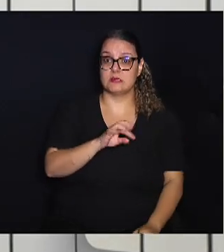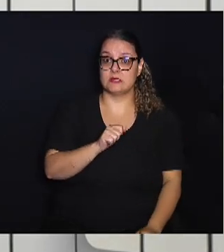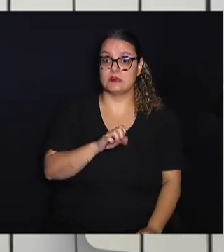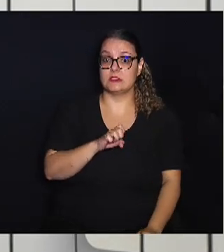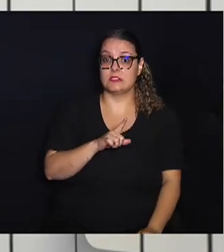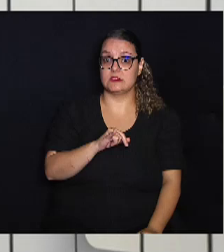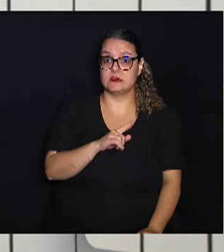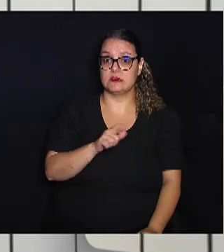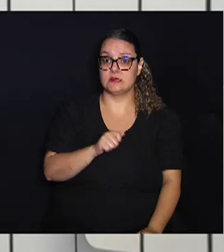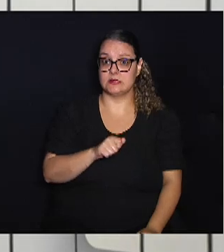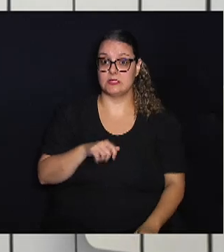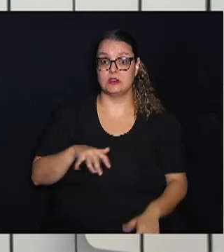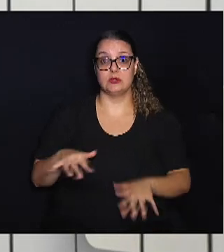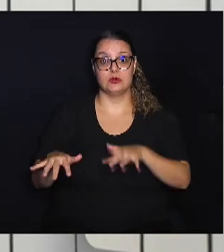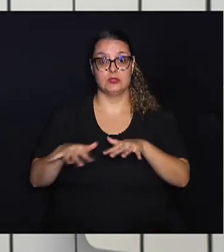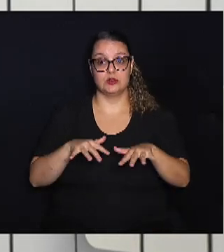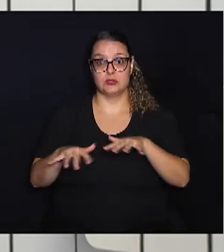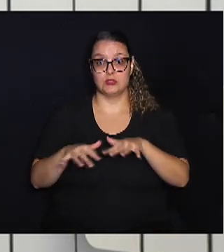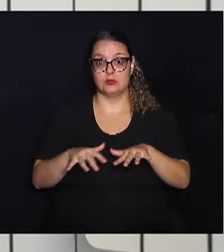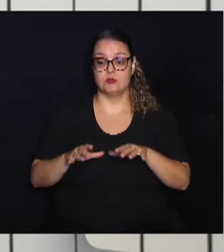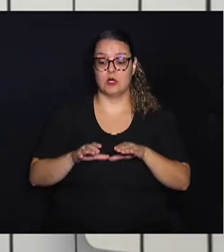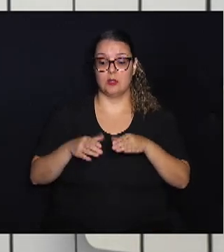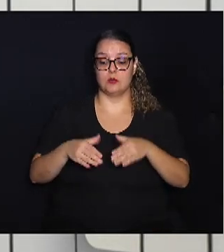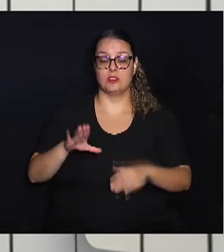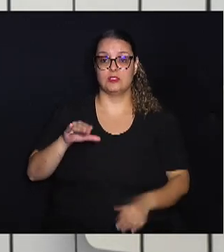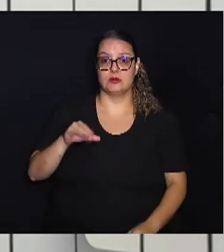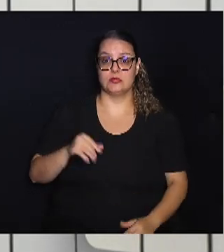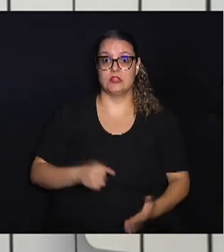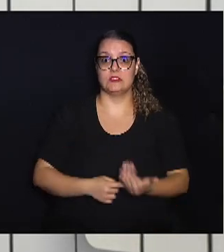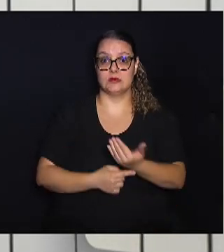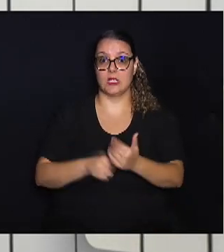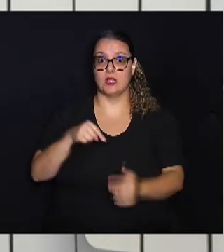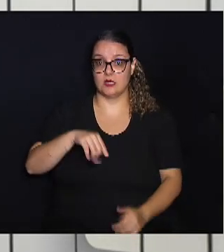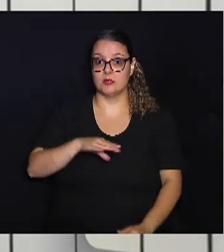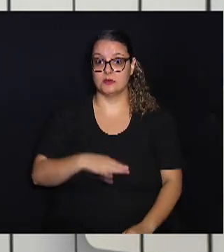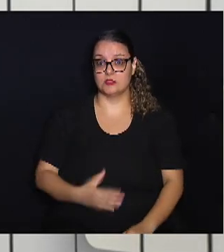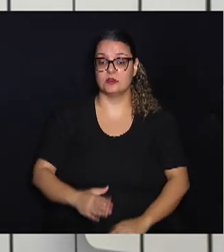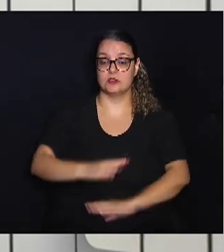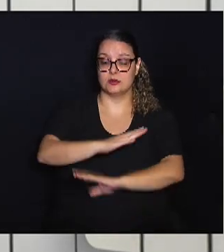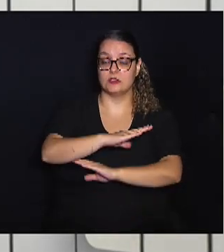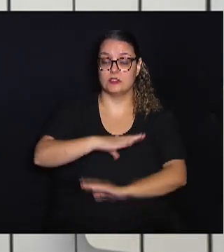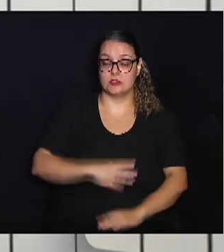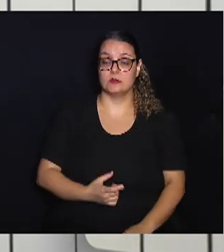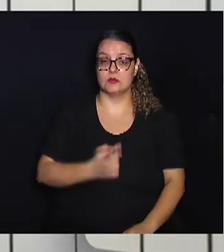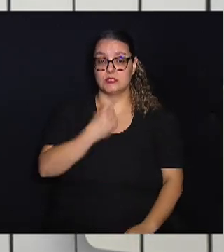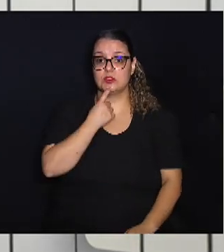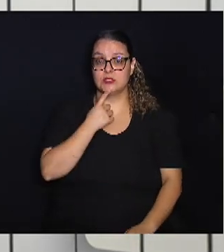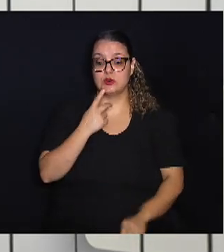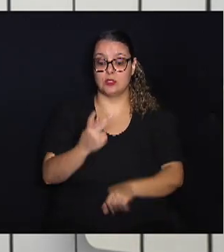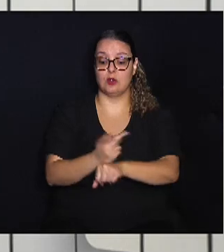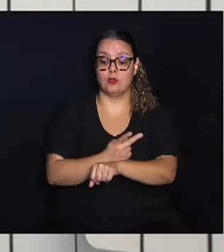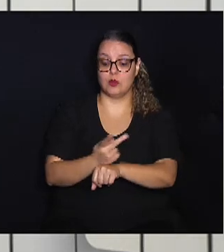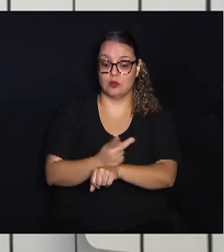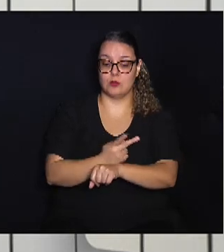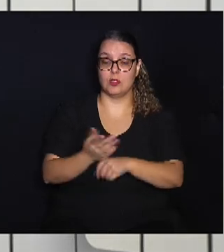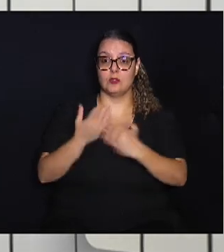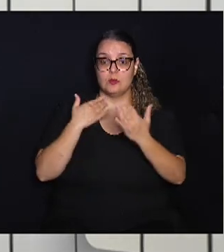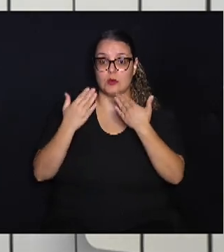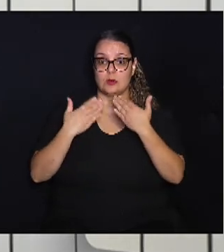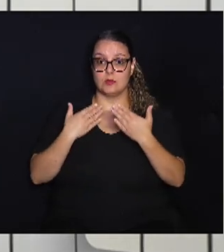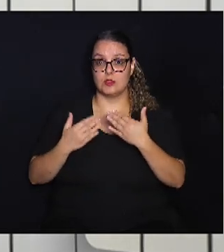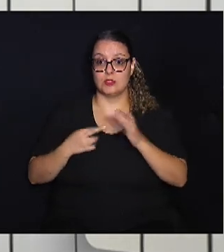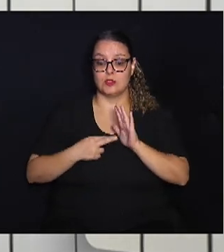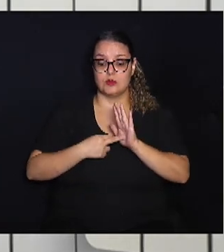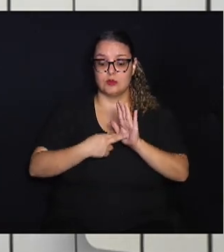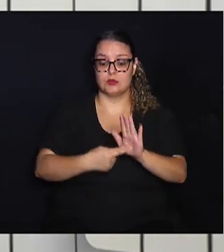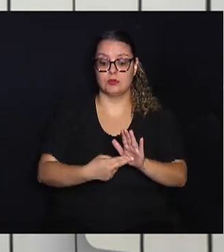Elisa mobilizou a Comissão de Ciência e Tecnologia aqui da Câmara de Campinas, em busca de uma conversa com